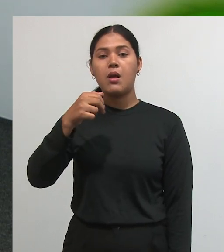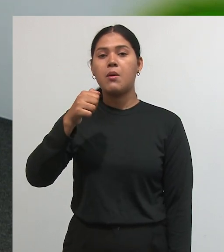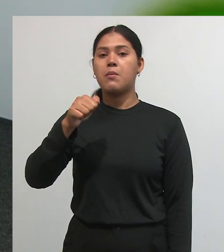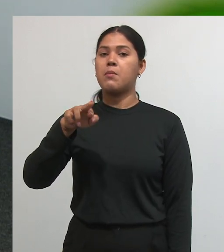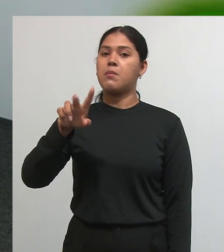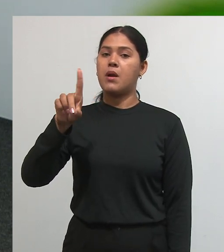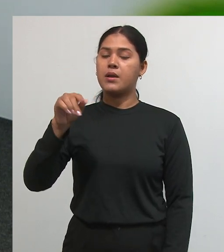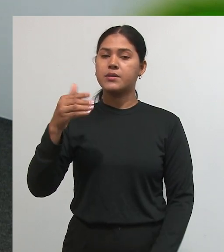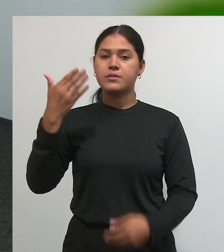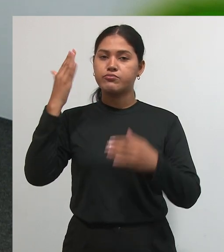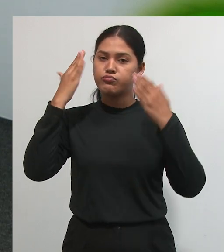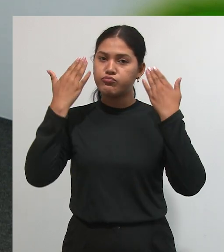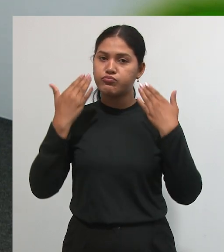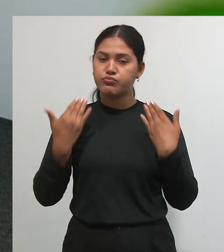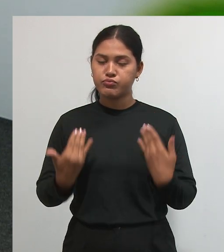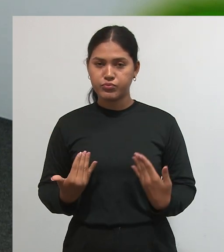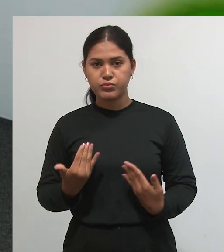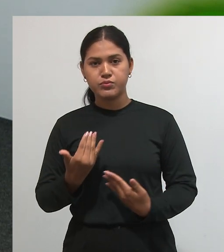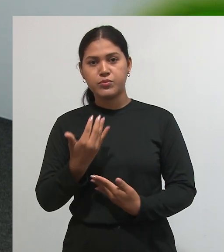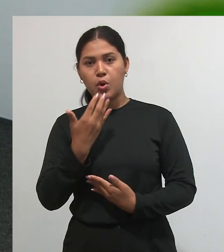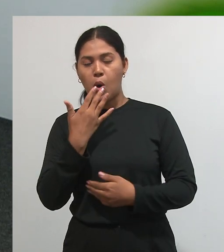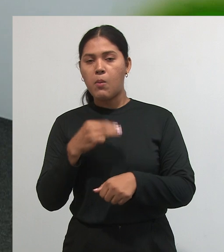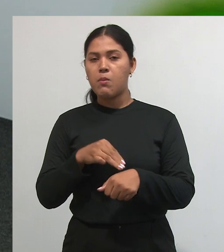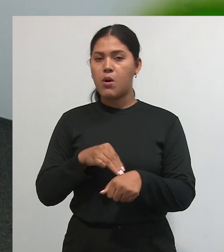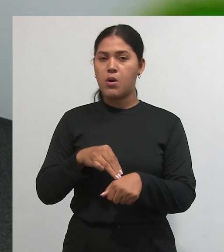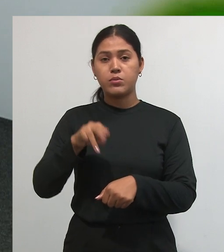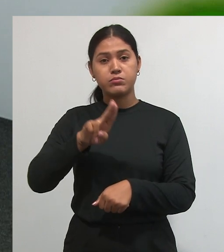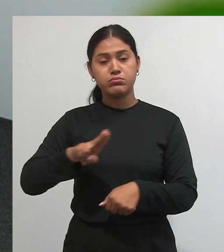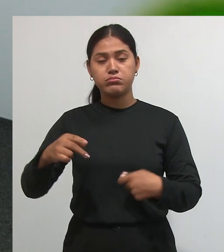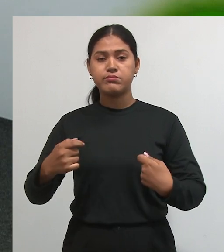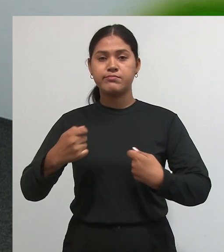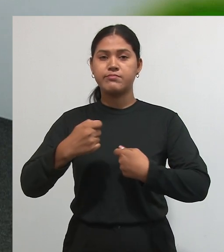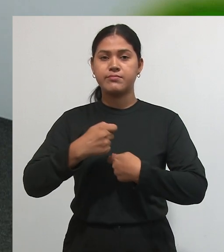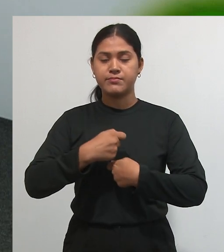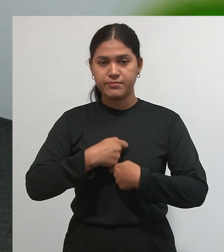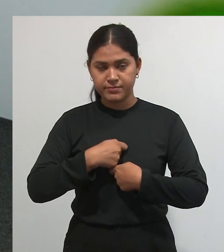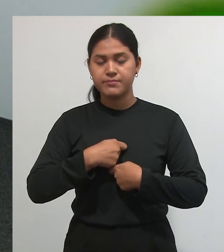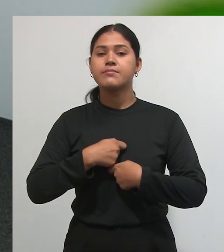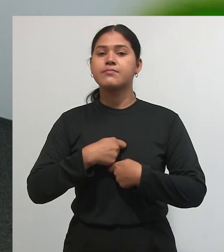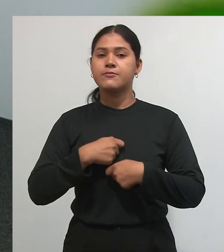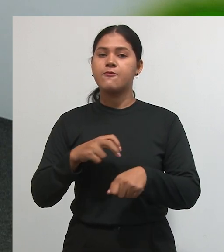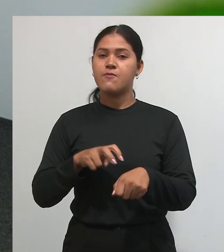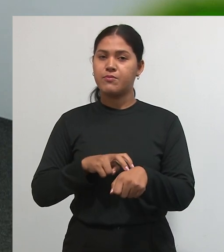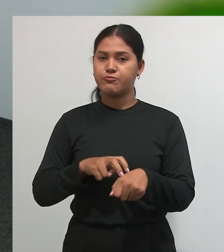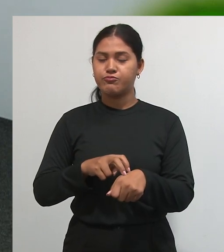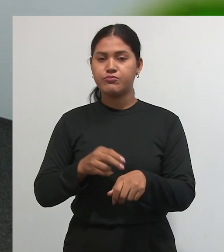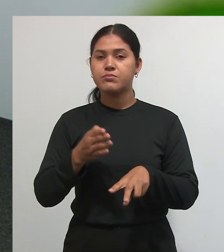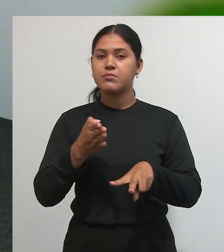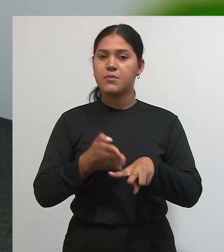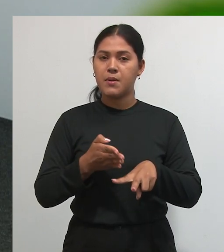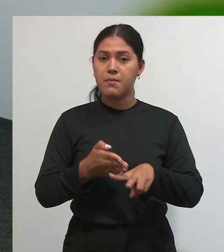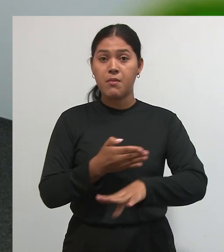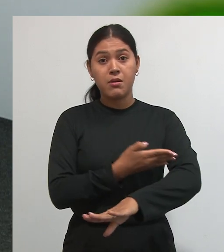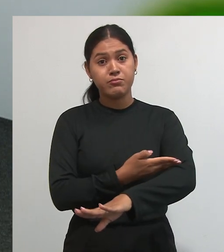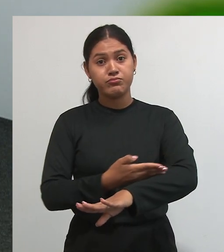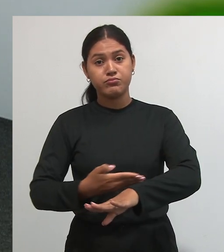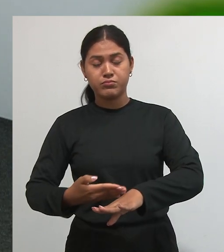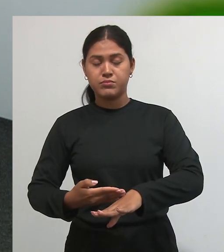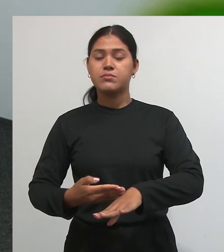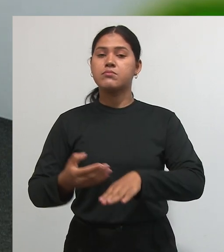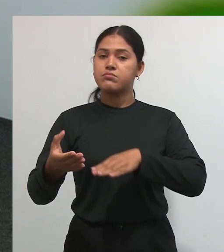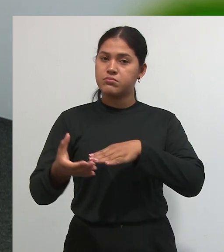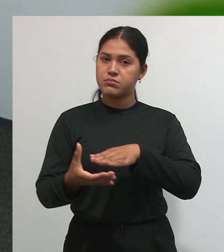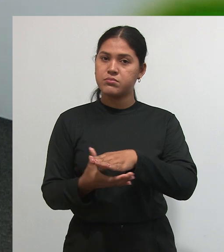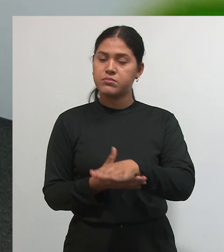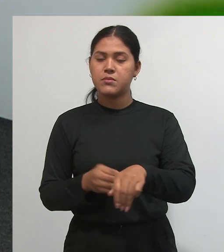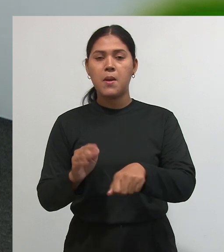cabelos castanhos com algumas mechas, estou vestida com uma camisa verde, calça branca,